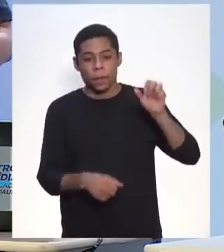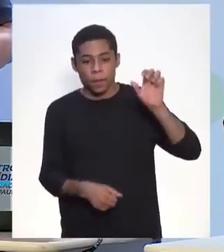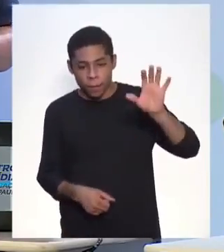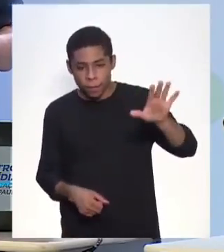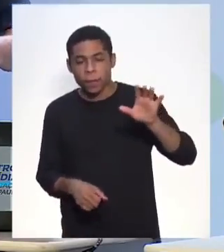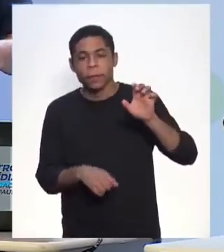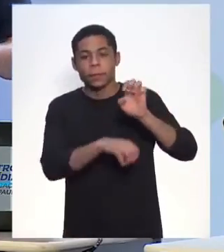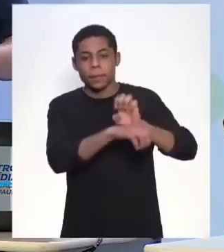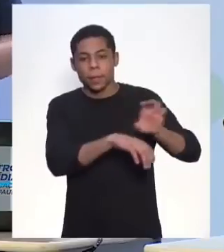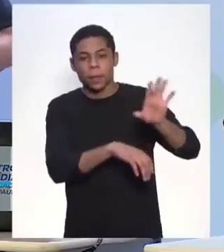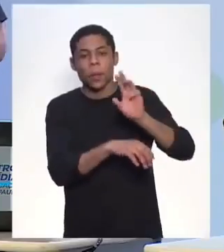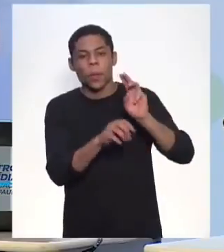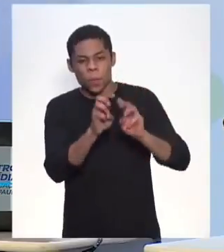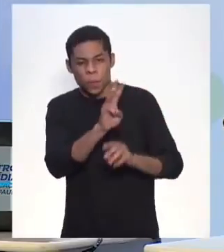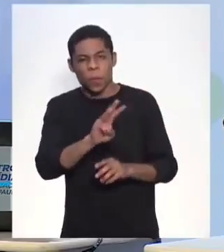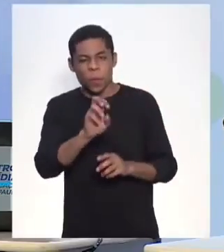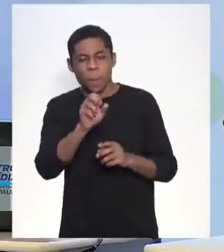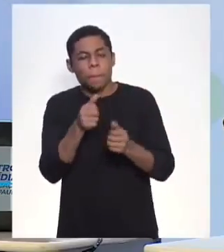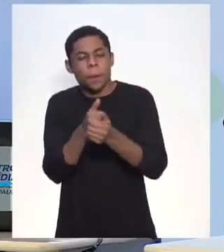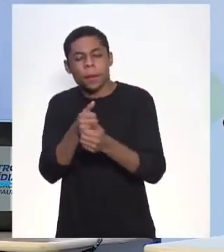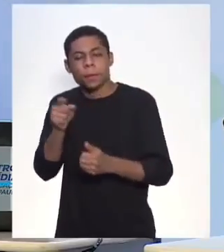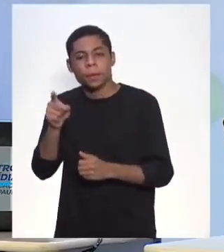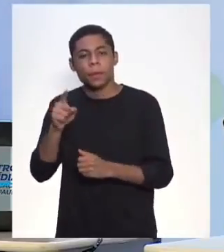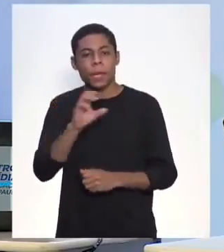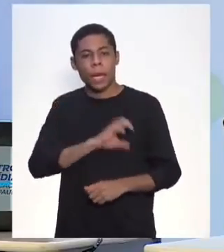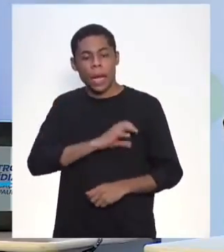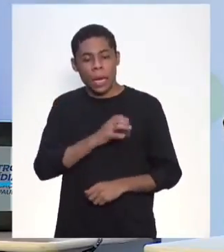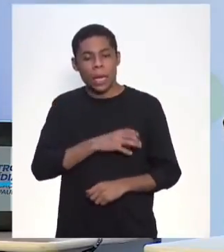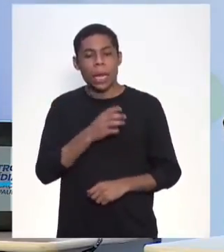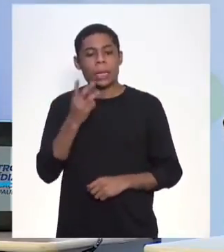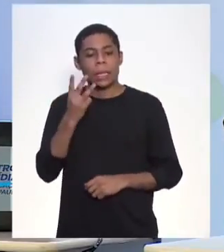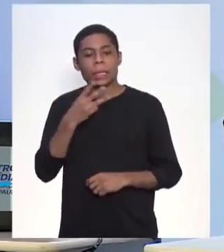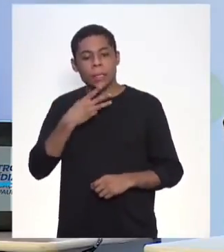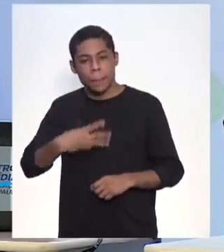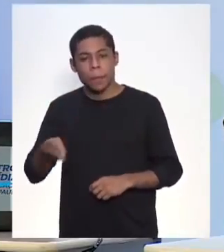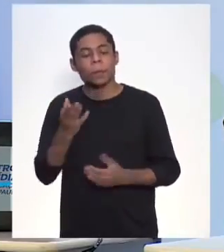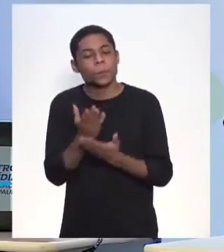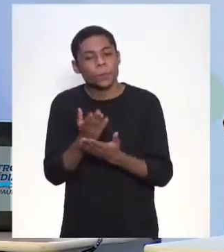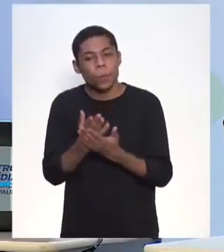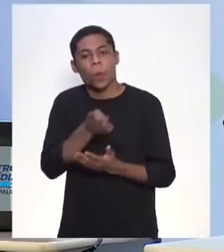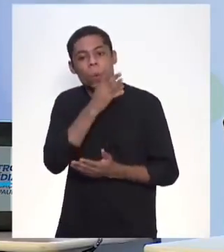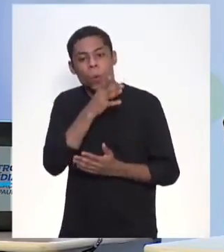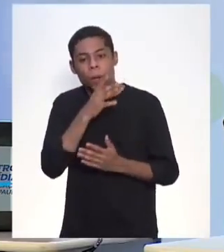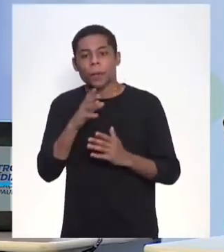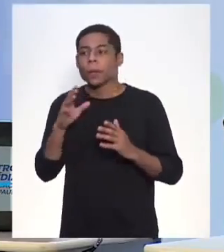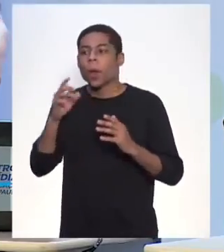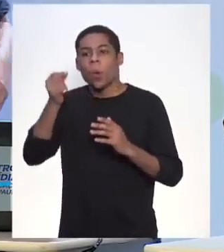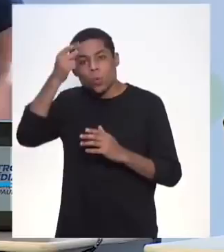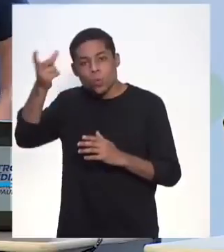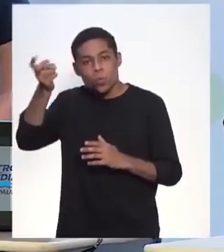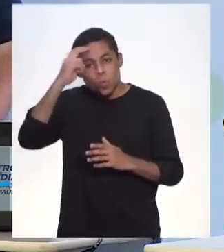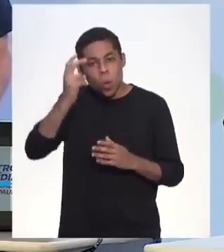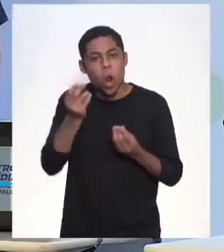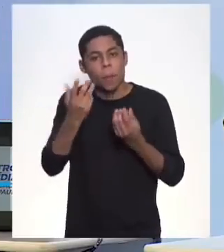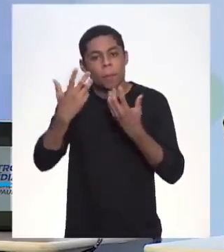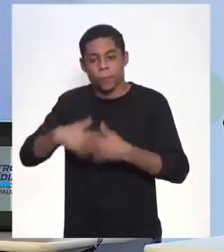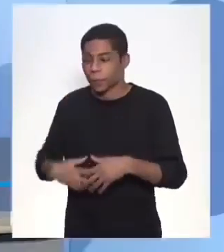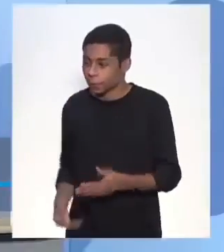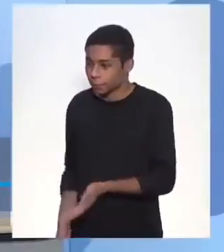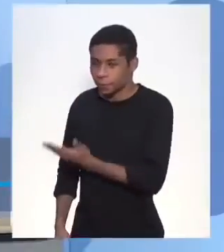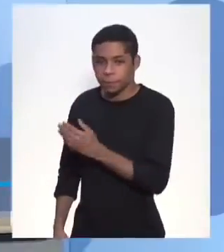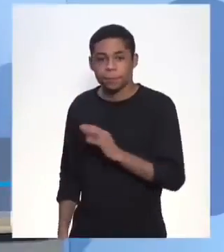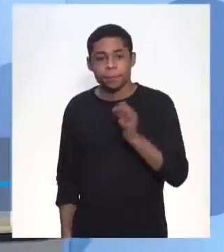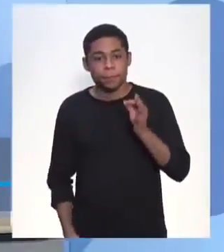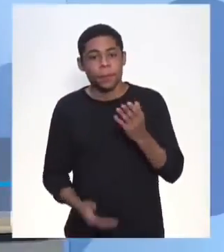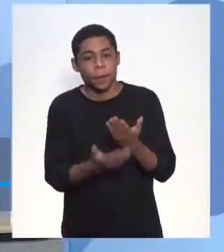Vermont, pertinho lá do Canadá, por 3 semanas, né? Estudando, conhecendo a cultura. Como é que funciona isso aí? É isso aí, é